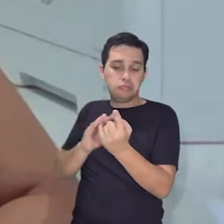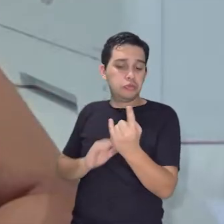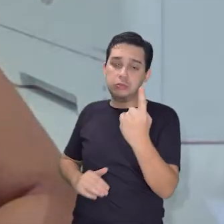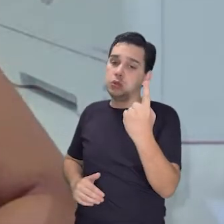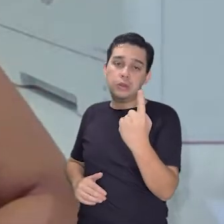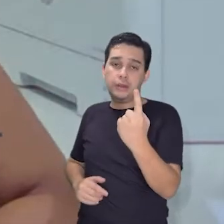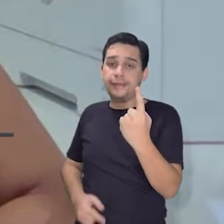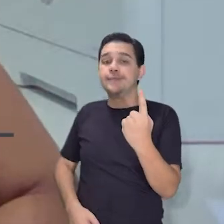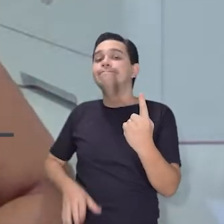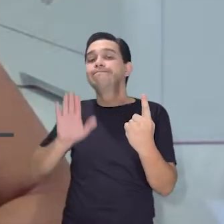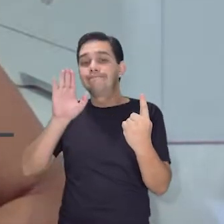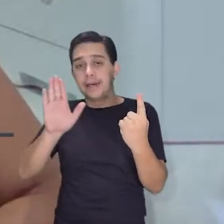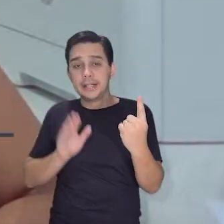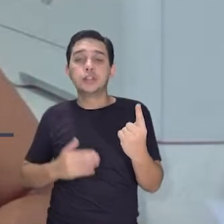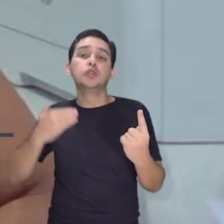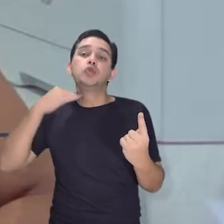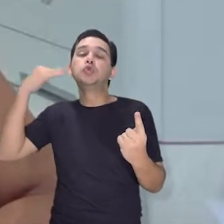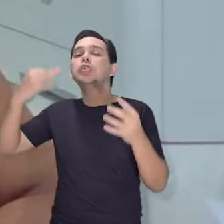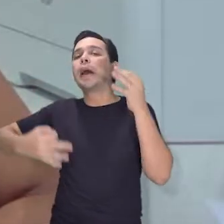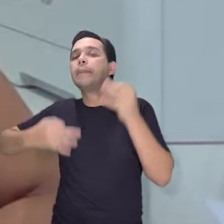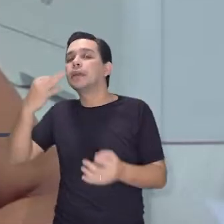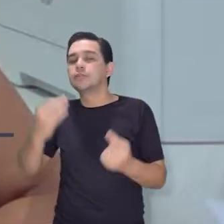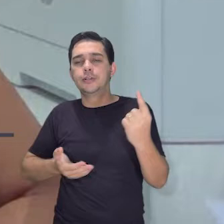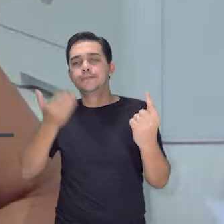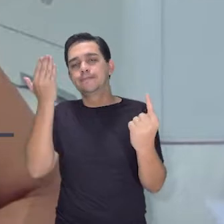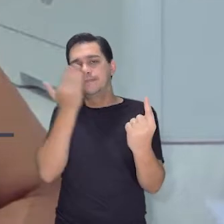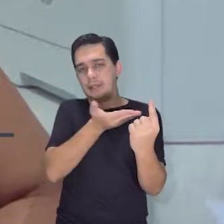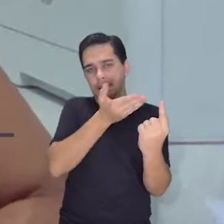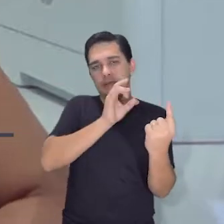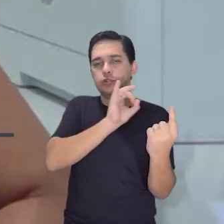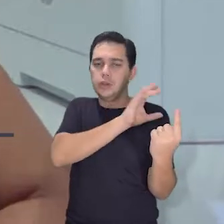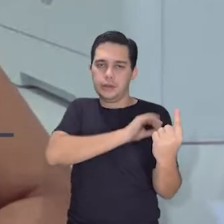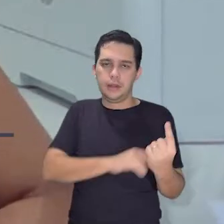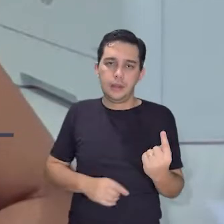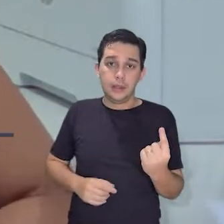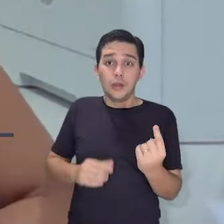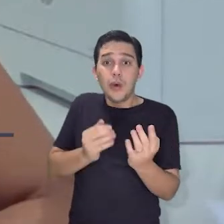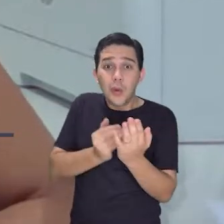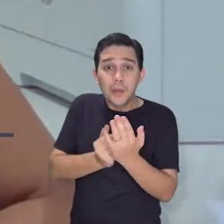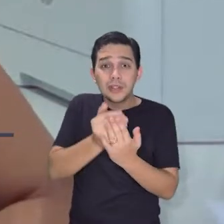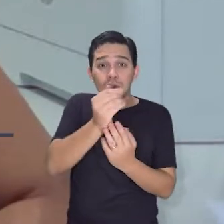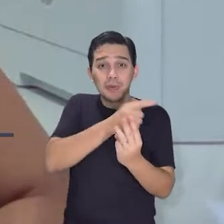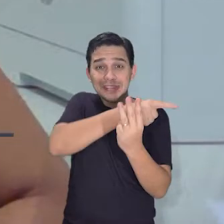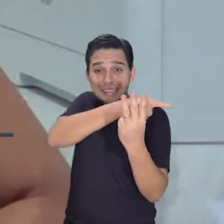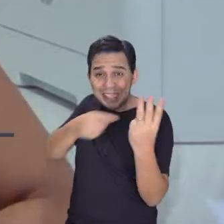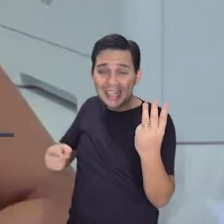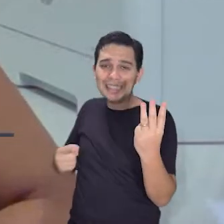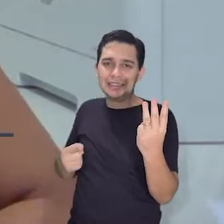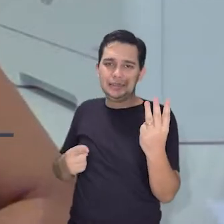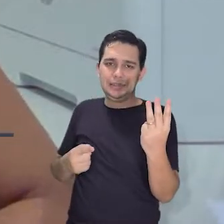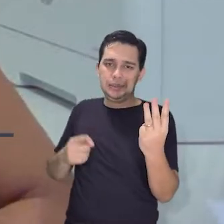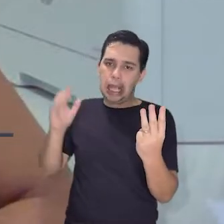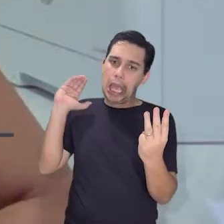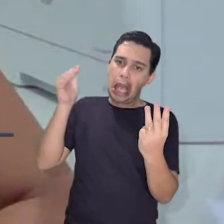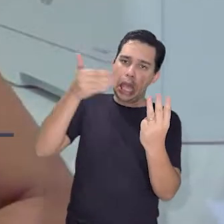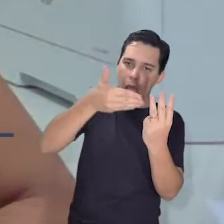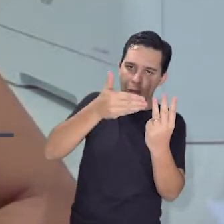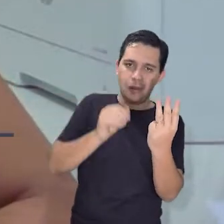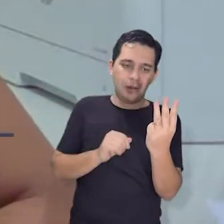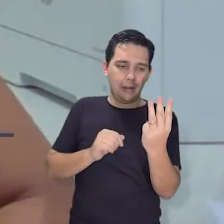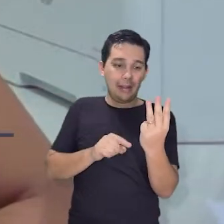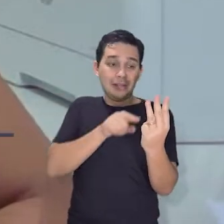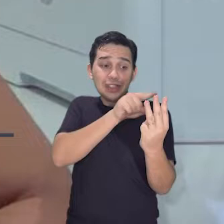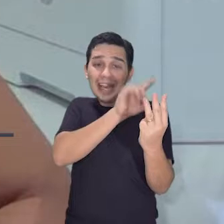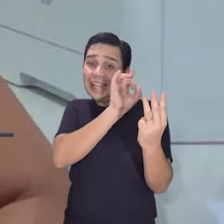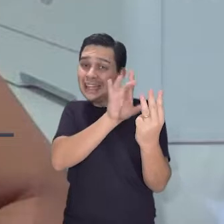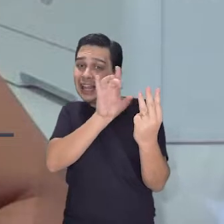ao final houve o julgamento apenas do André. Então o fato de ter sido iniciado com 3 réus, com 3 advogados diferentes, também é